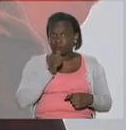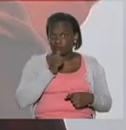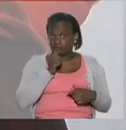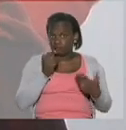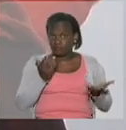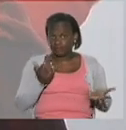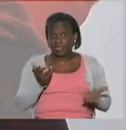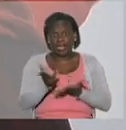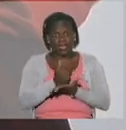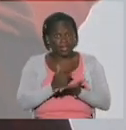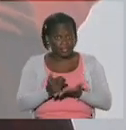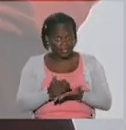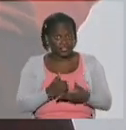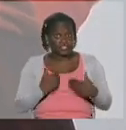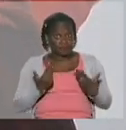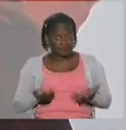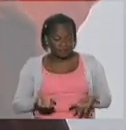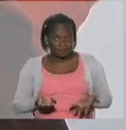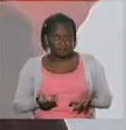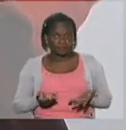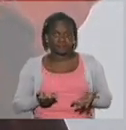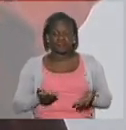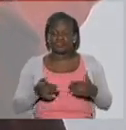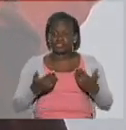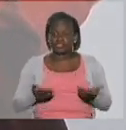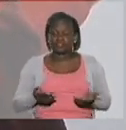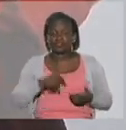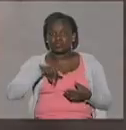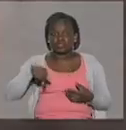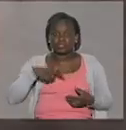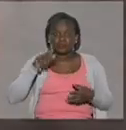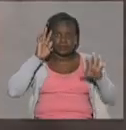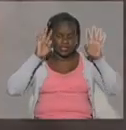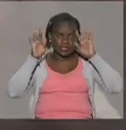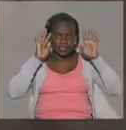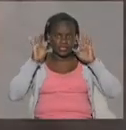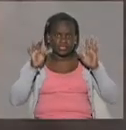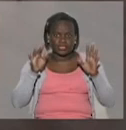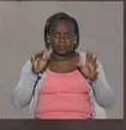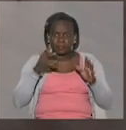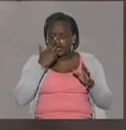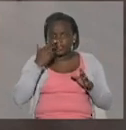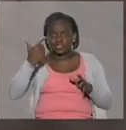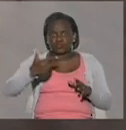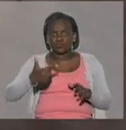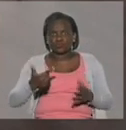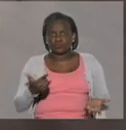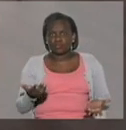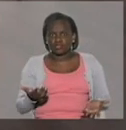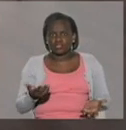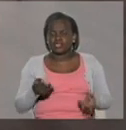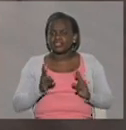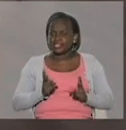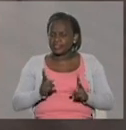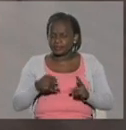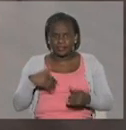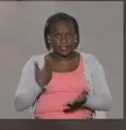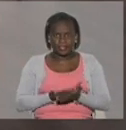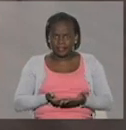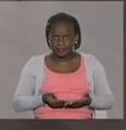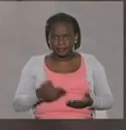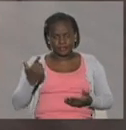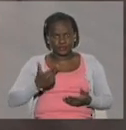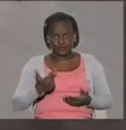sem a geografia. Sem as artes. Sem as artes. Então, assim, nós estamos em segundo plano, né, Fernando? Sempre